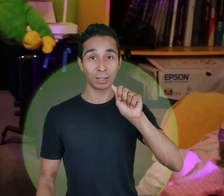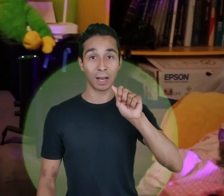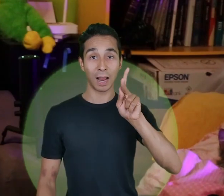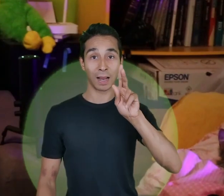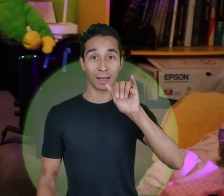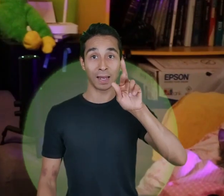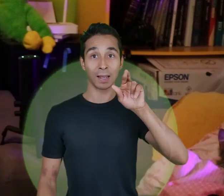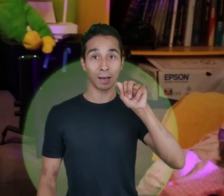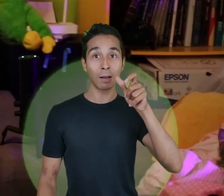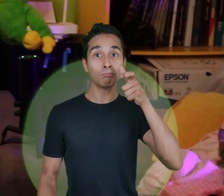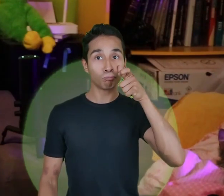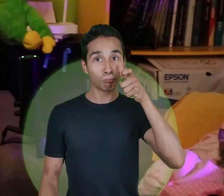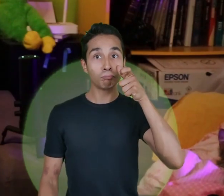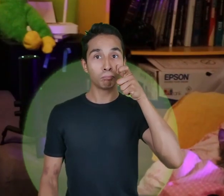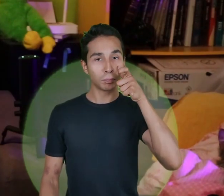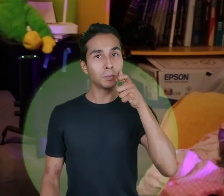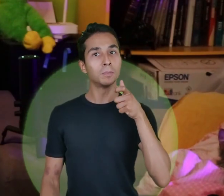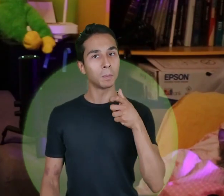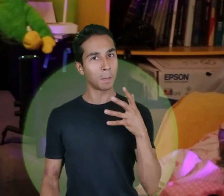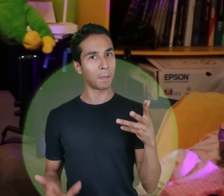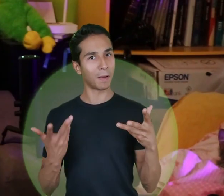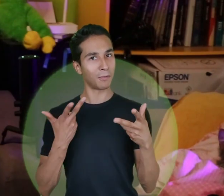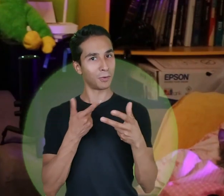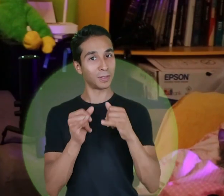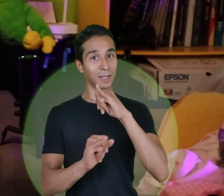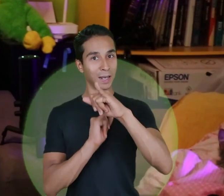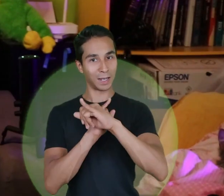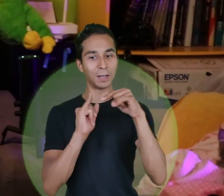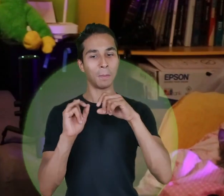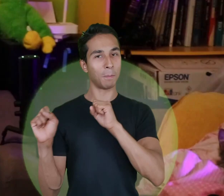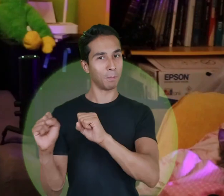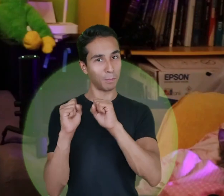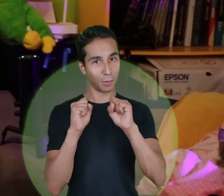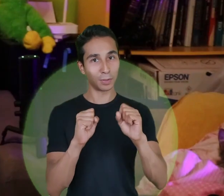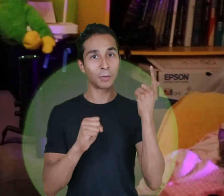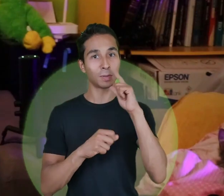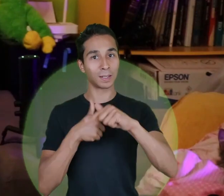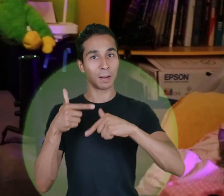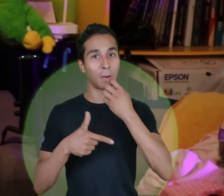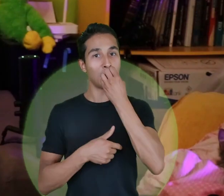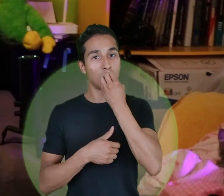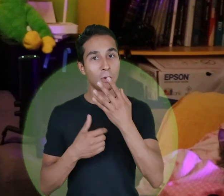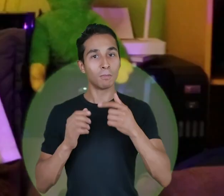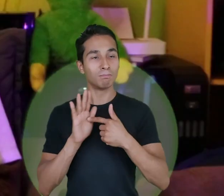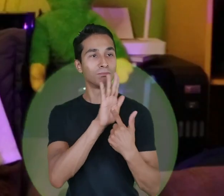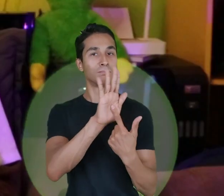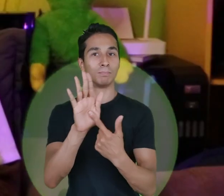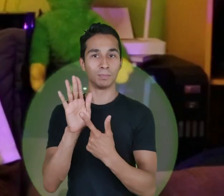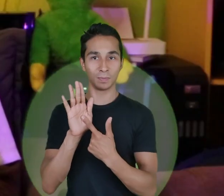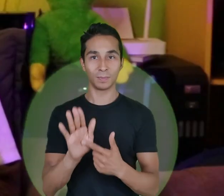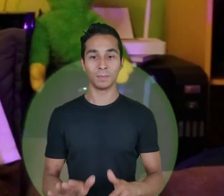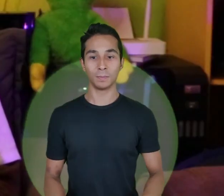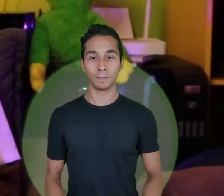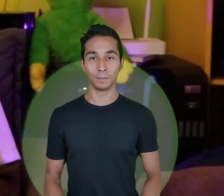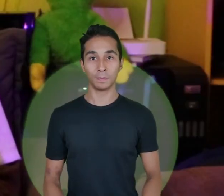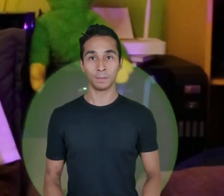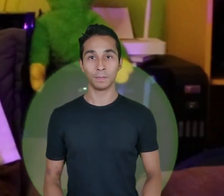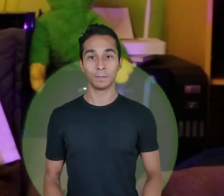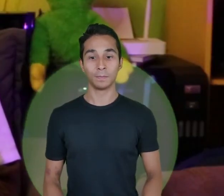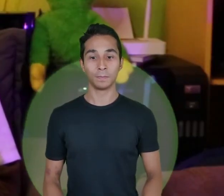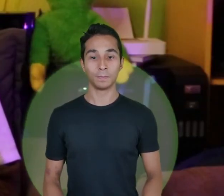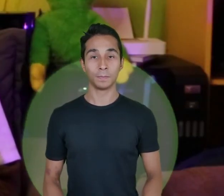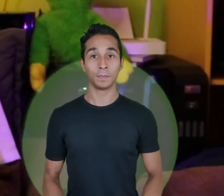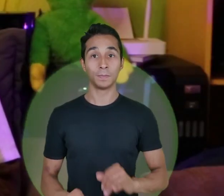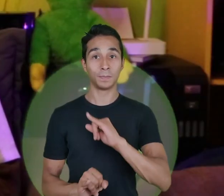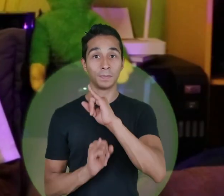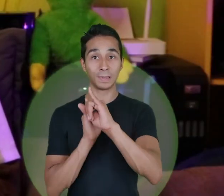da internet também, né, pode te levar se você tiver um trabalho consistente e um trabalho de qualidade. Lembrar que a internet é